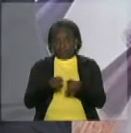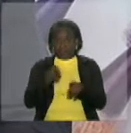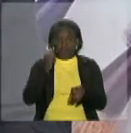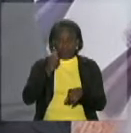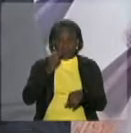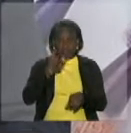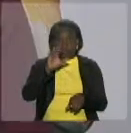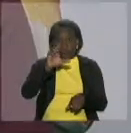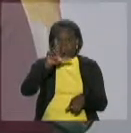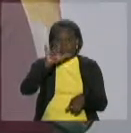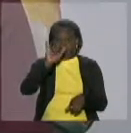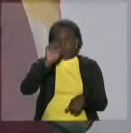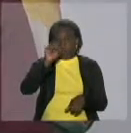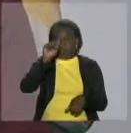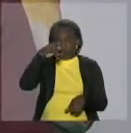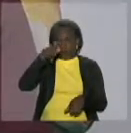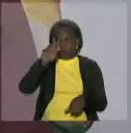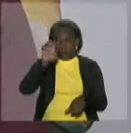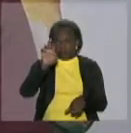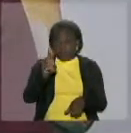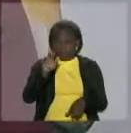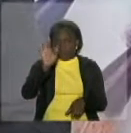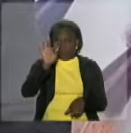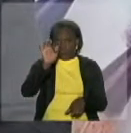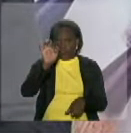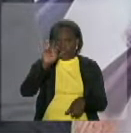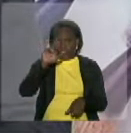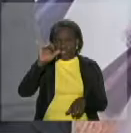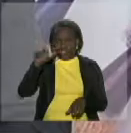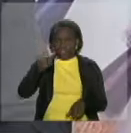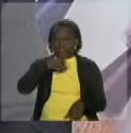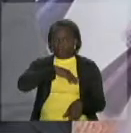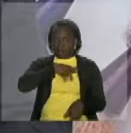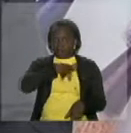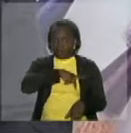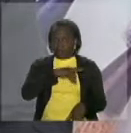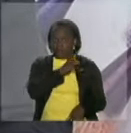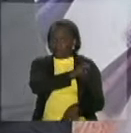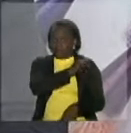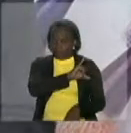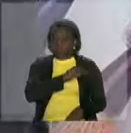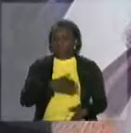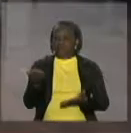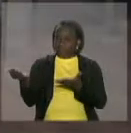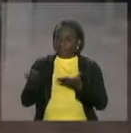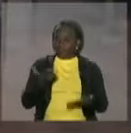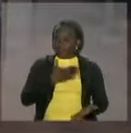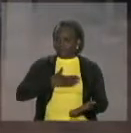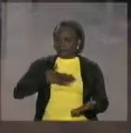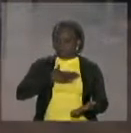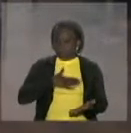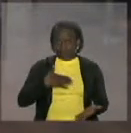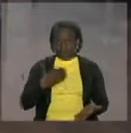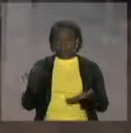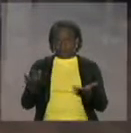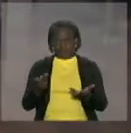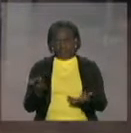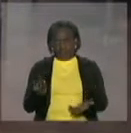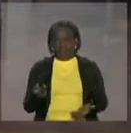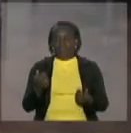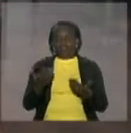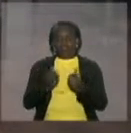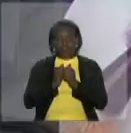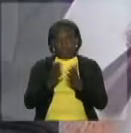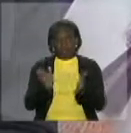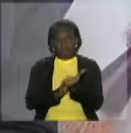a promotora Clisanger Ferreira Gonçalves, do Ministério Público do Rio de Janeiro. Muito bem-vindos ao programa.